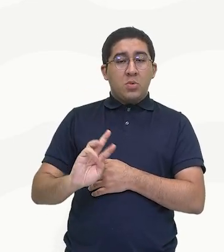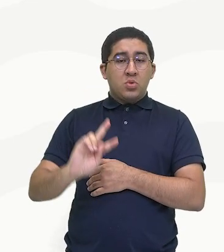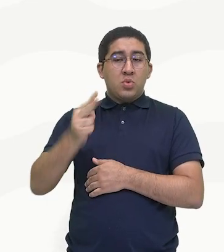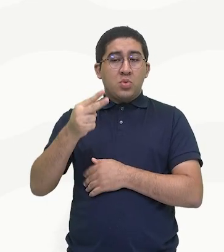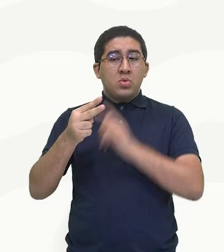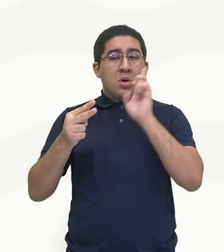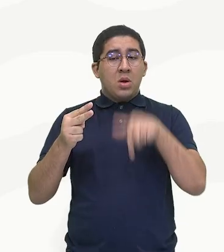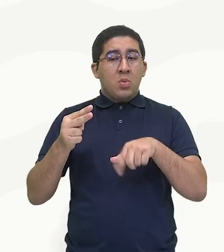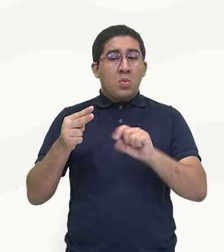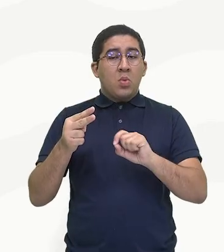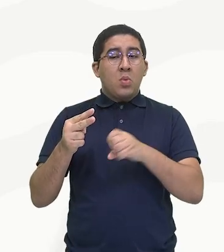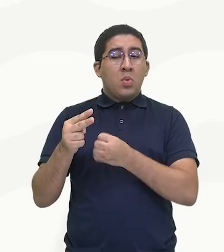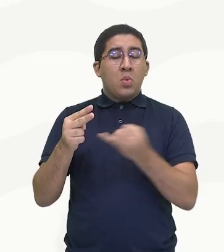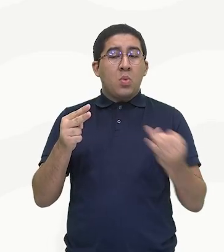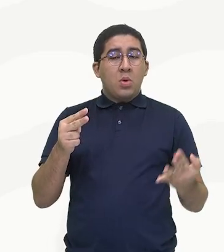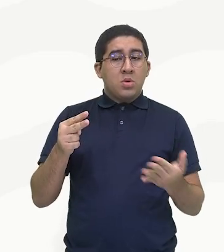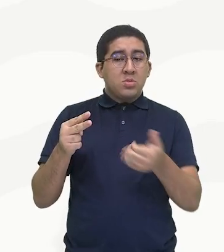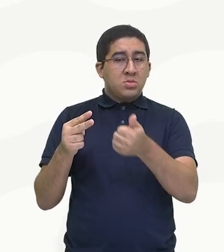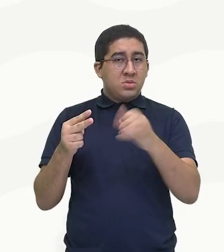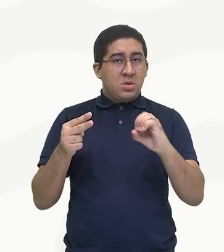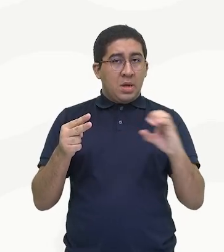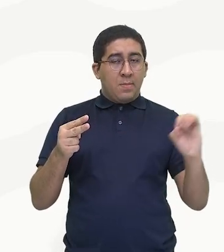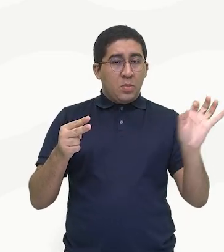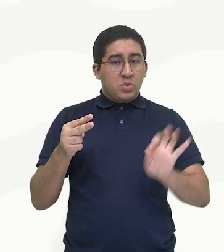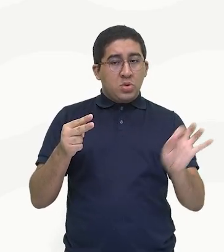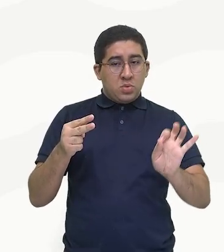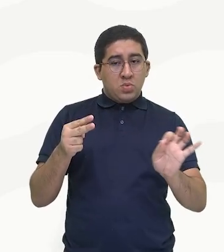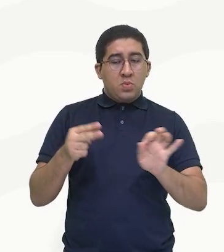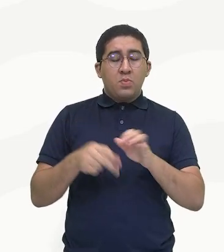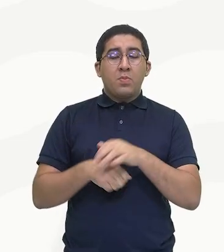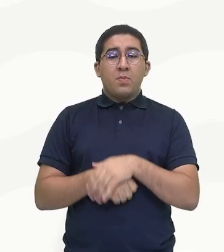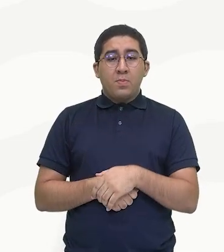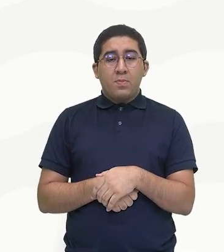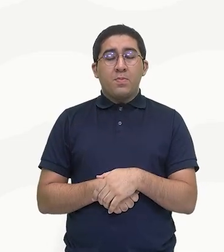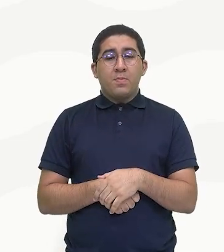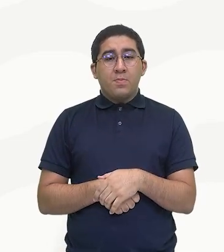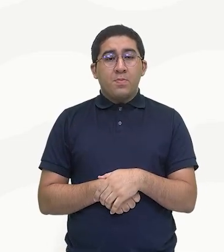quadrados equivalem a 100%.